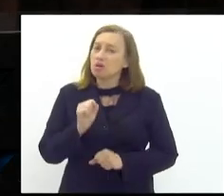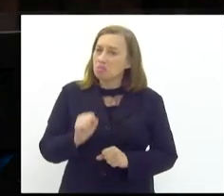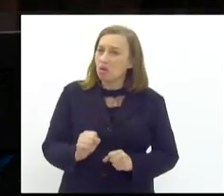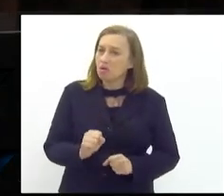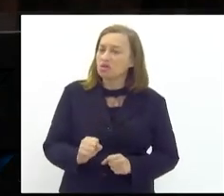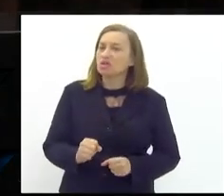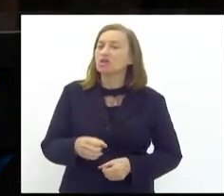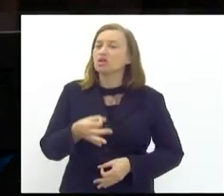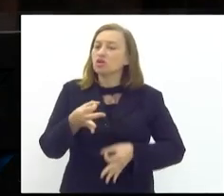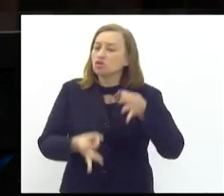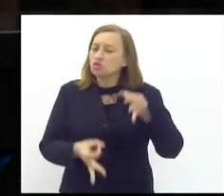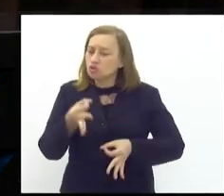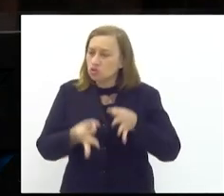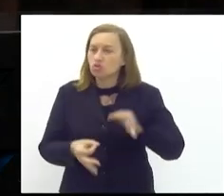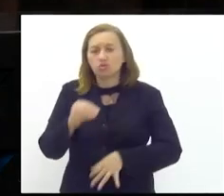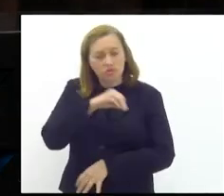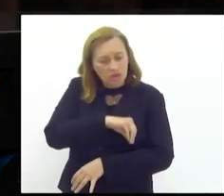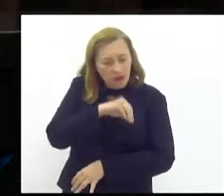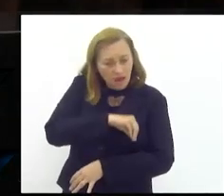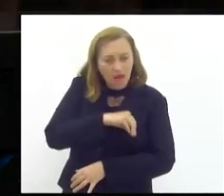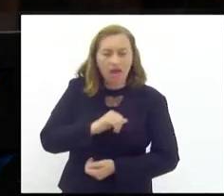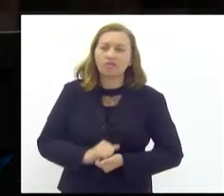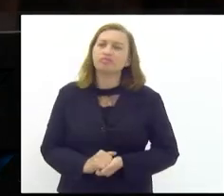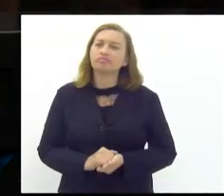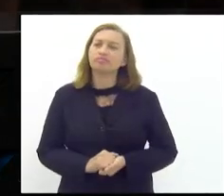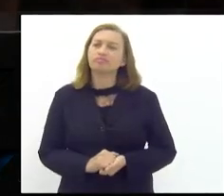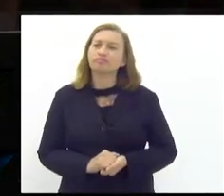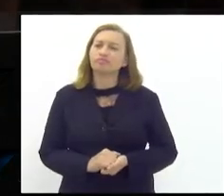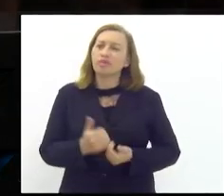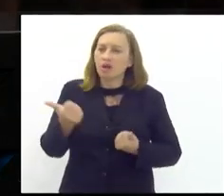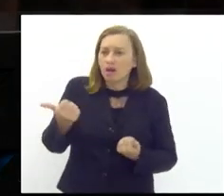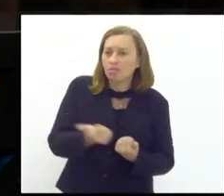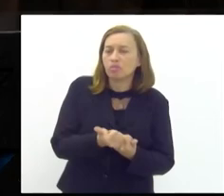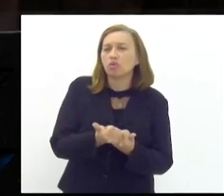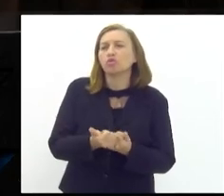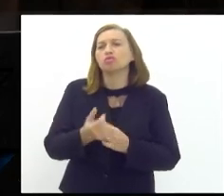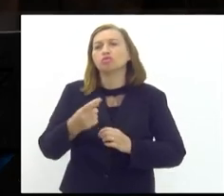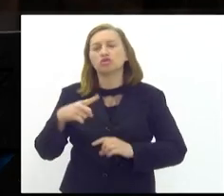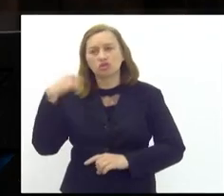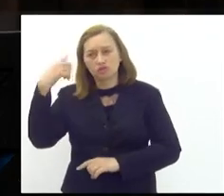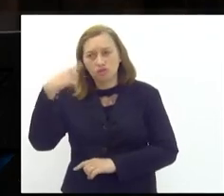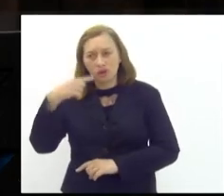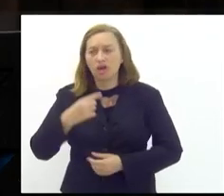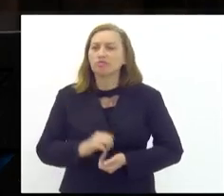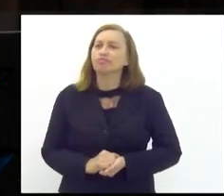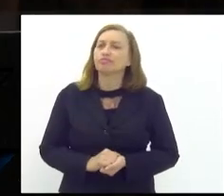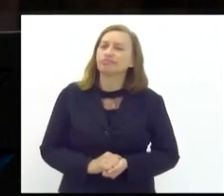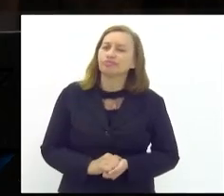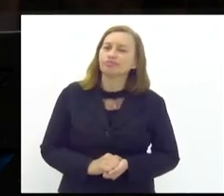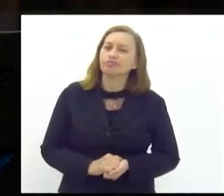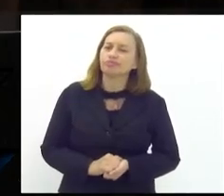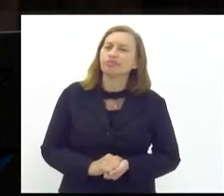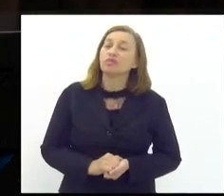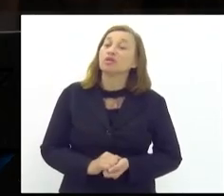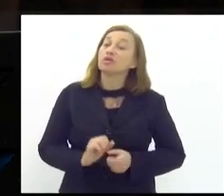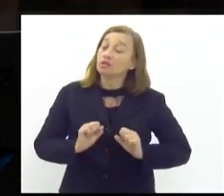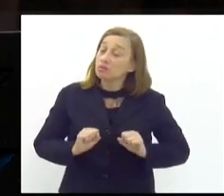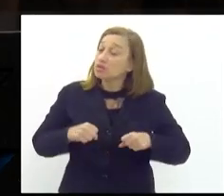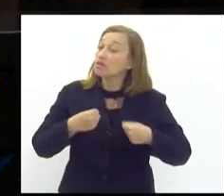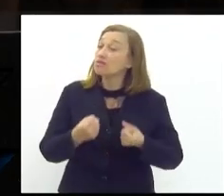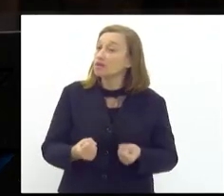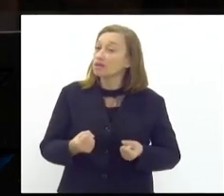remuneração que possam ter assistência jurídica porque são Defensores